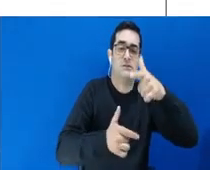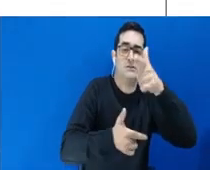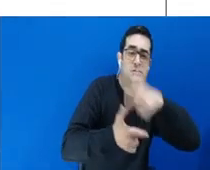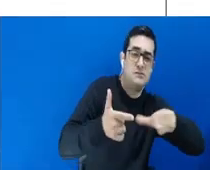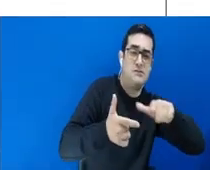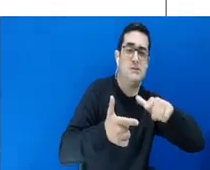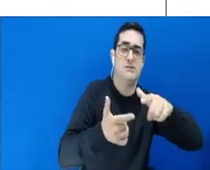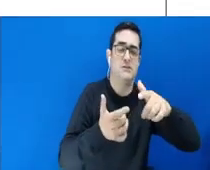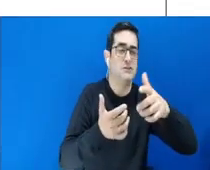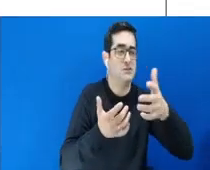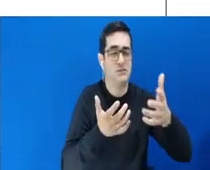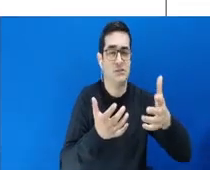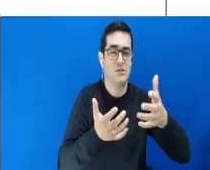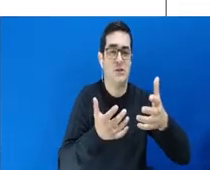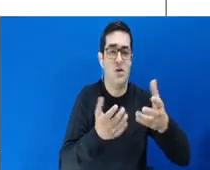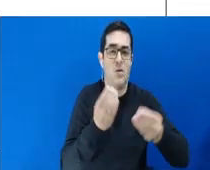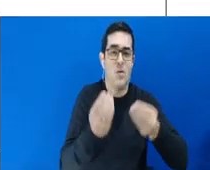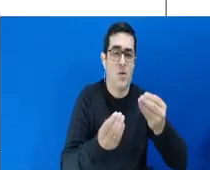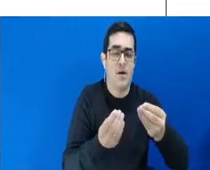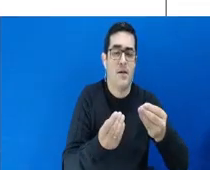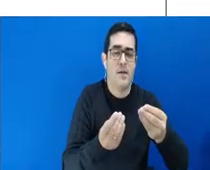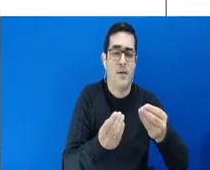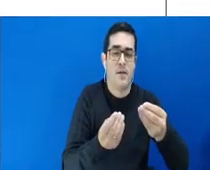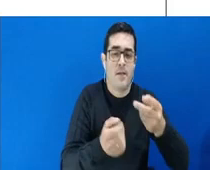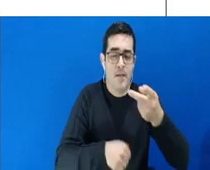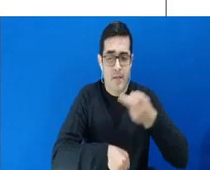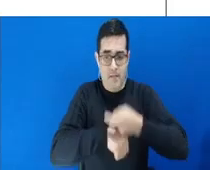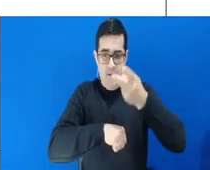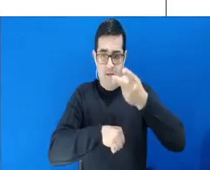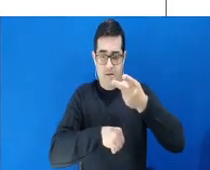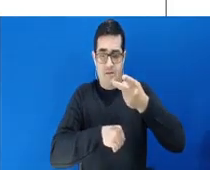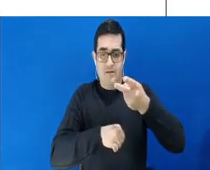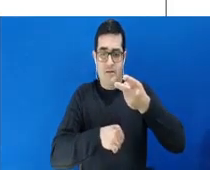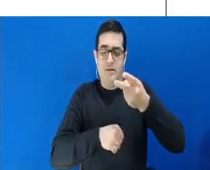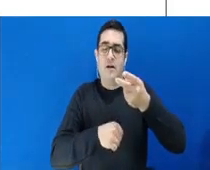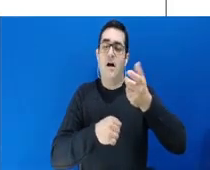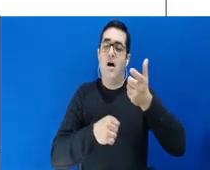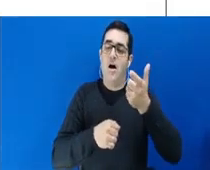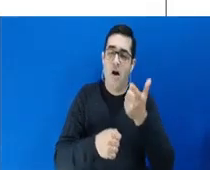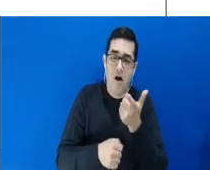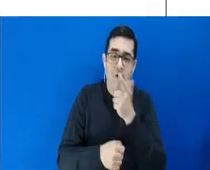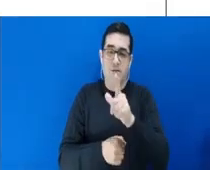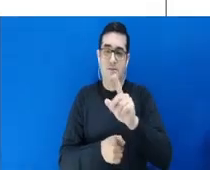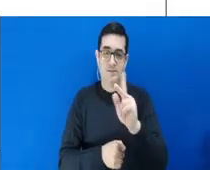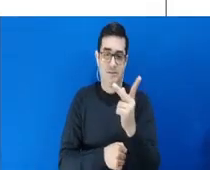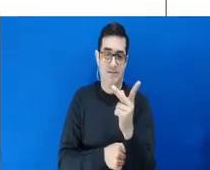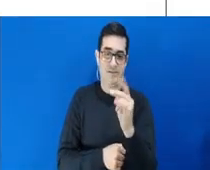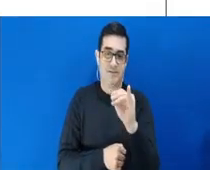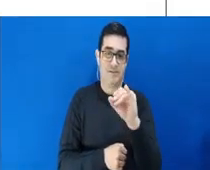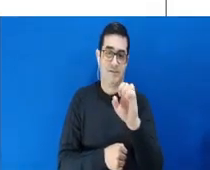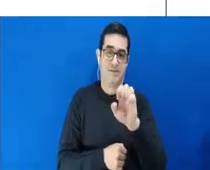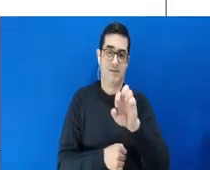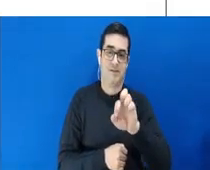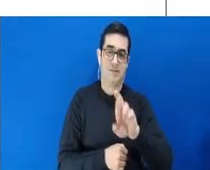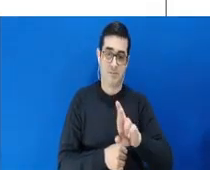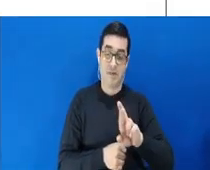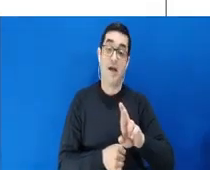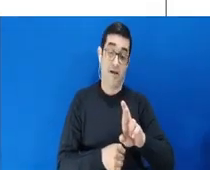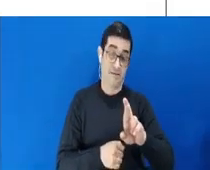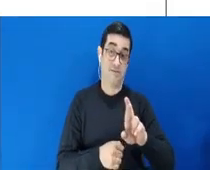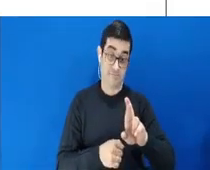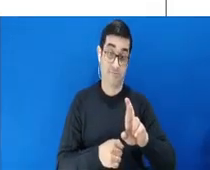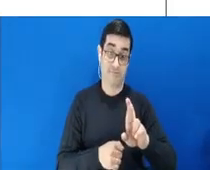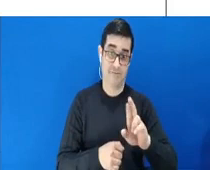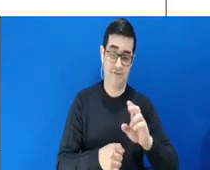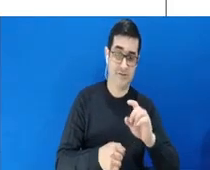mas Heisenberg que consegue dar essa ideia do princípio da incerteza, ou seja, a gente já começa a trabalhar